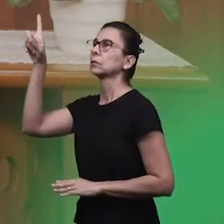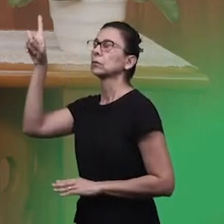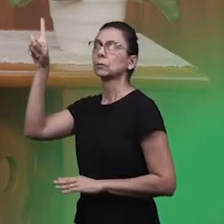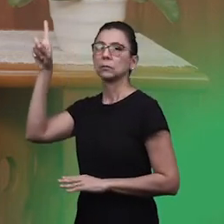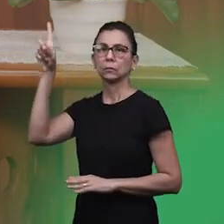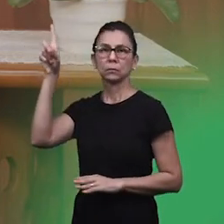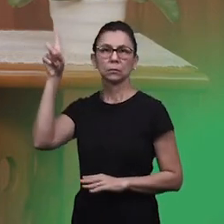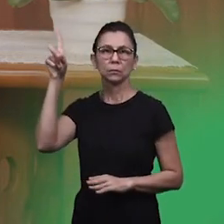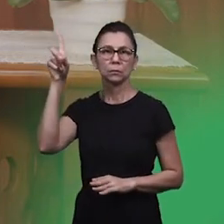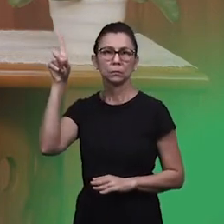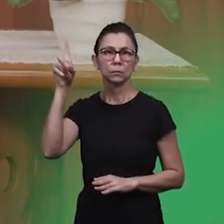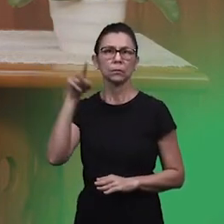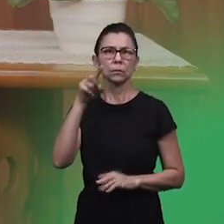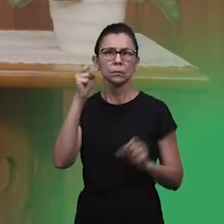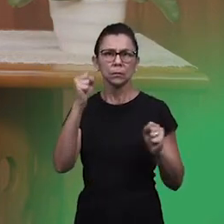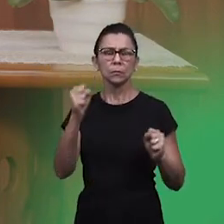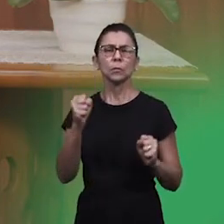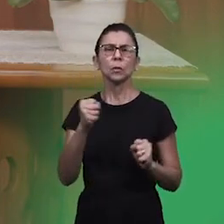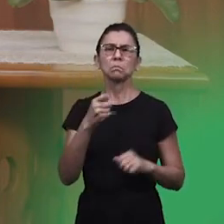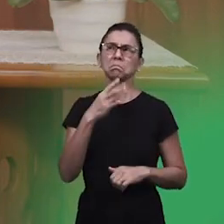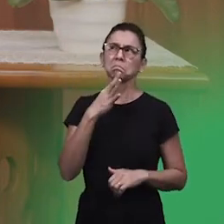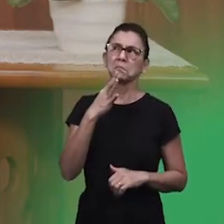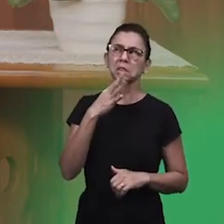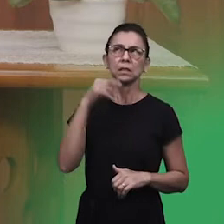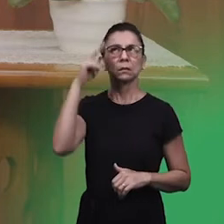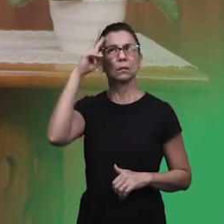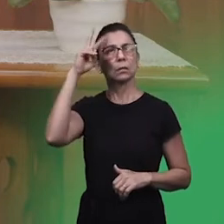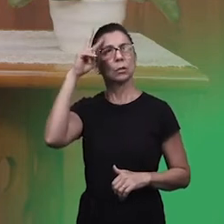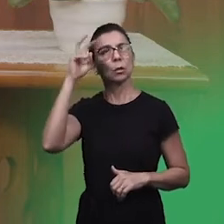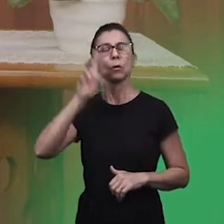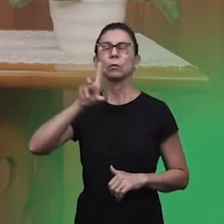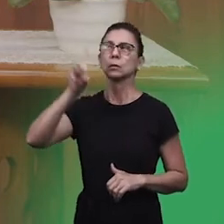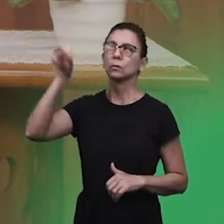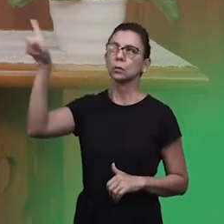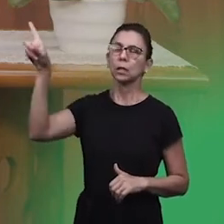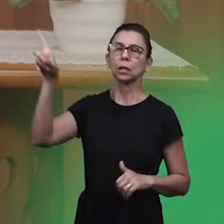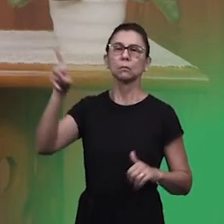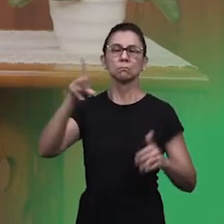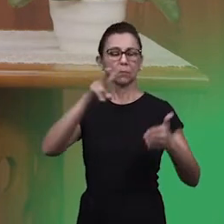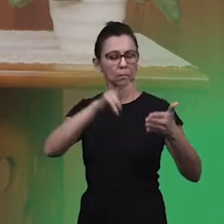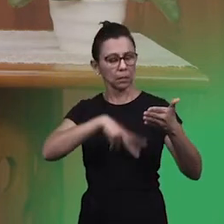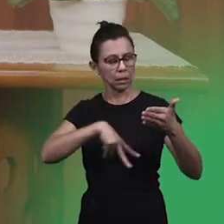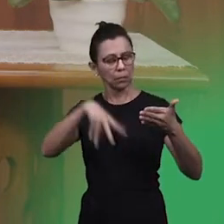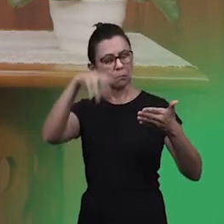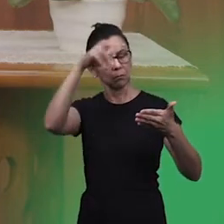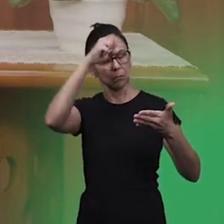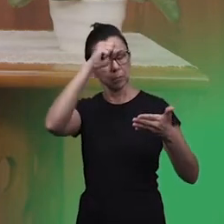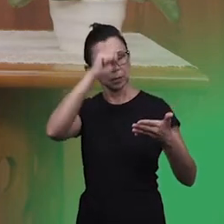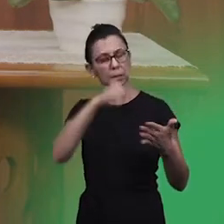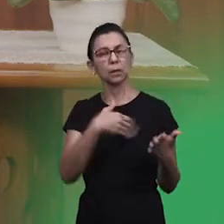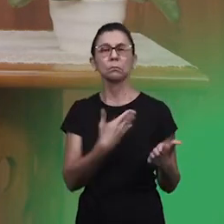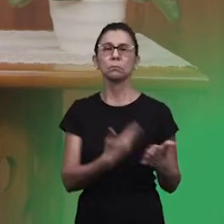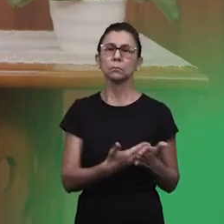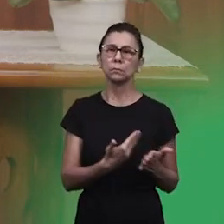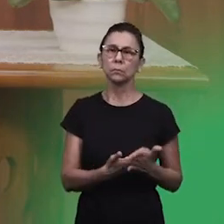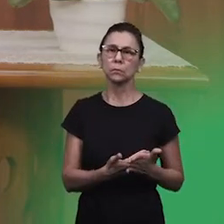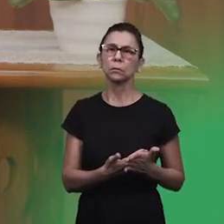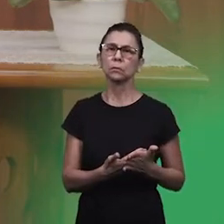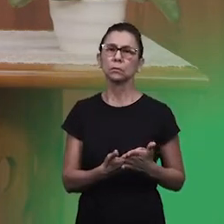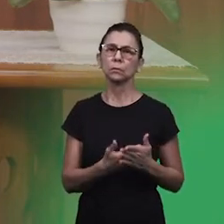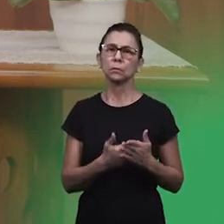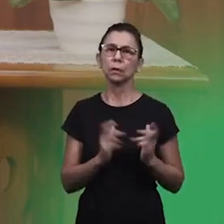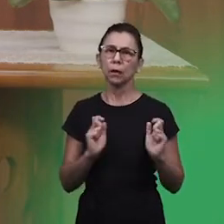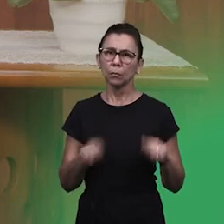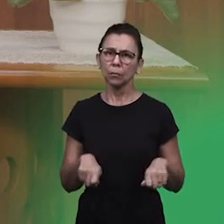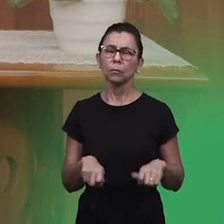saber acerca de Deus por conta daquilo que ele ouviu, daquilo que ele aprendeu, daquilo até que ele estudou. Ele